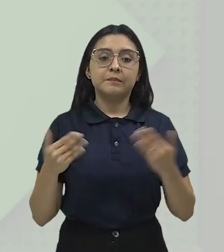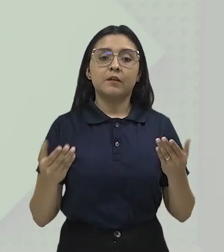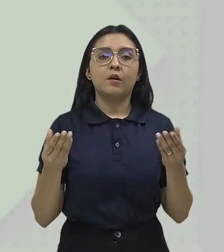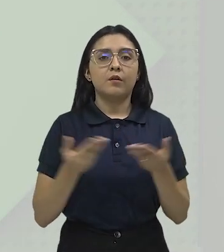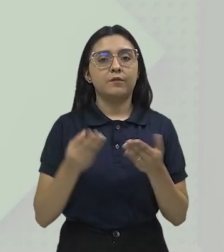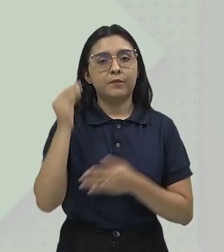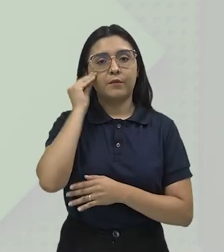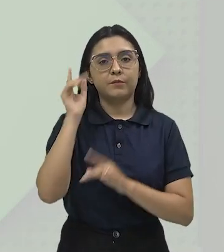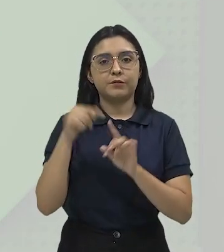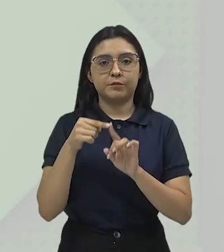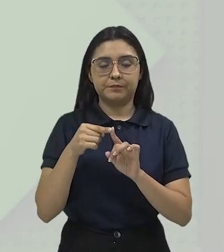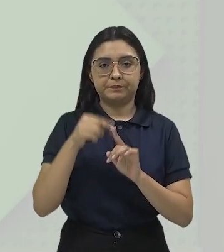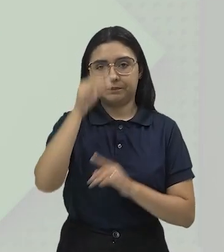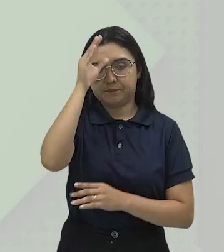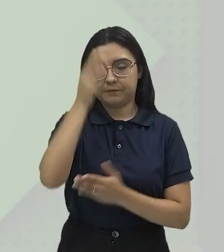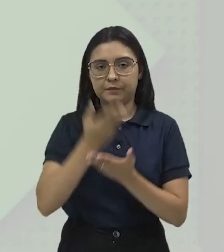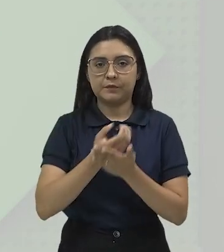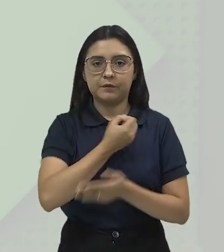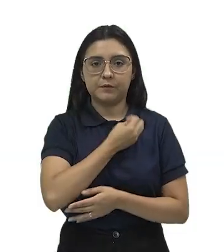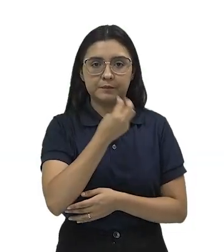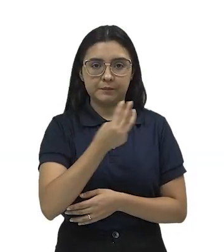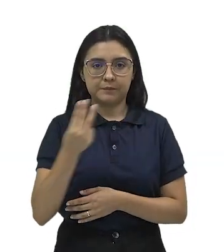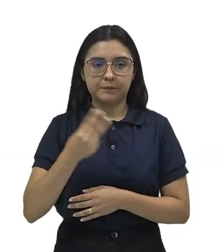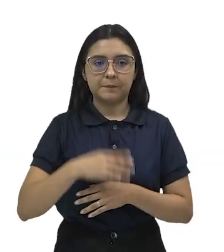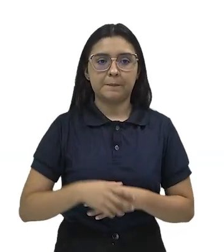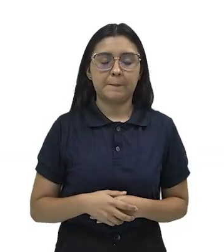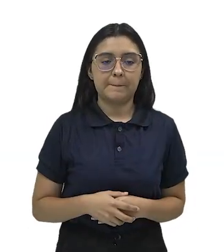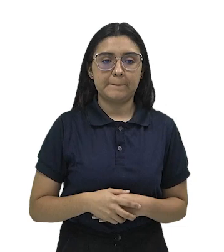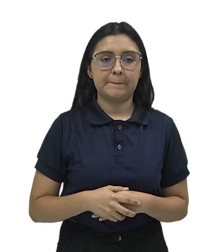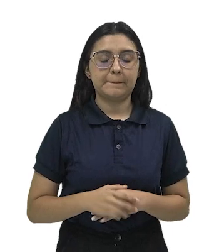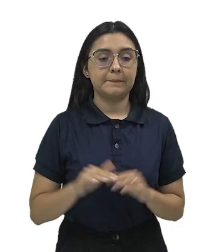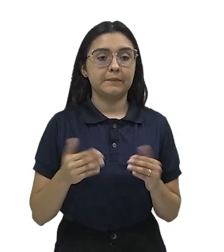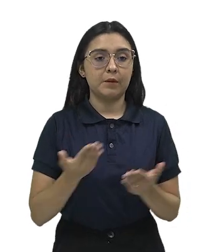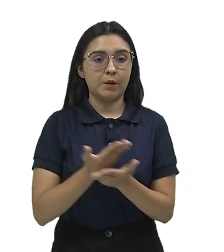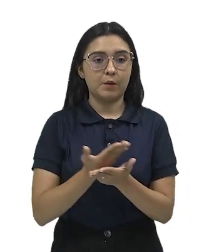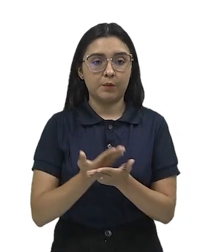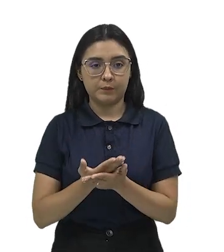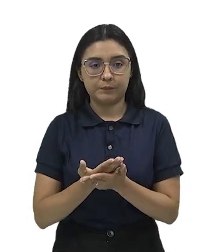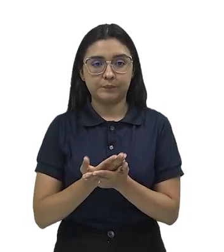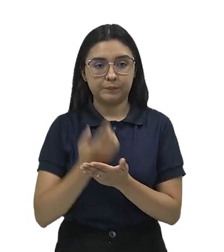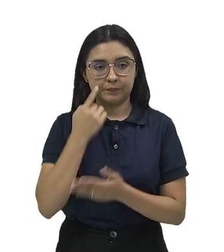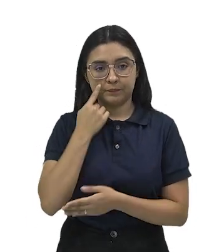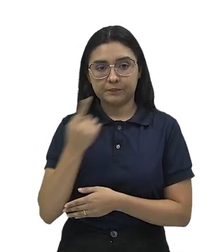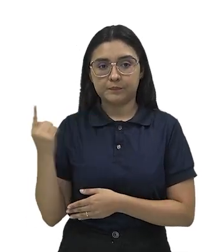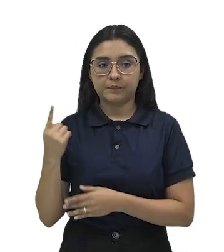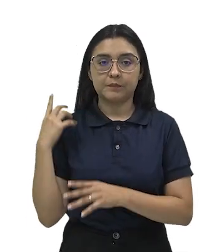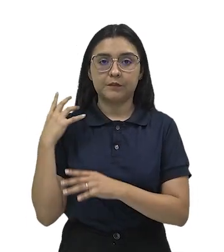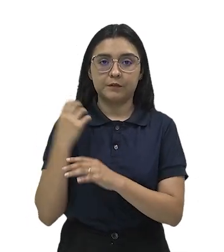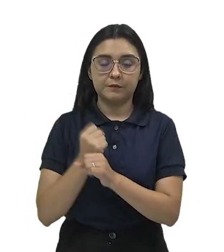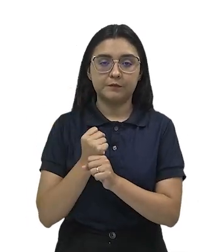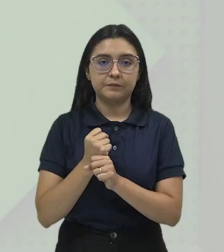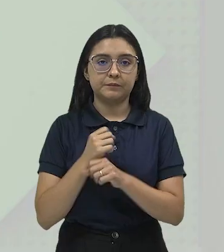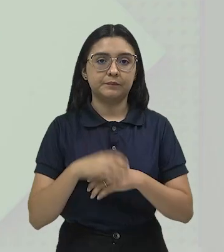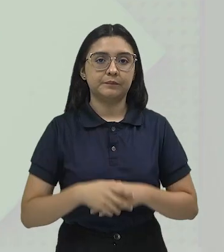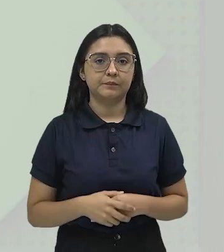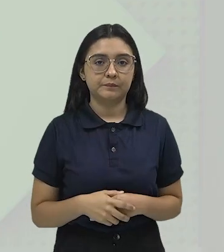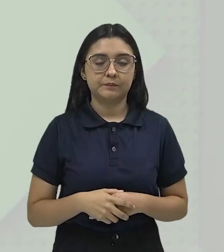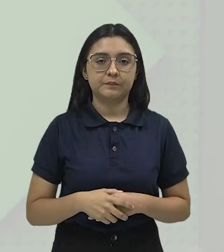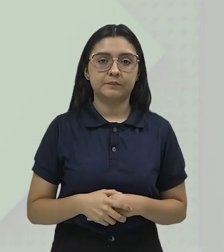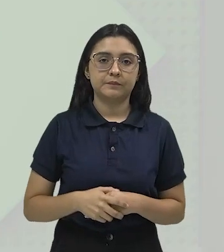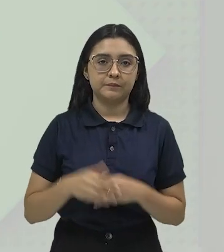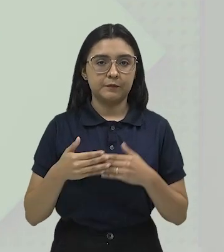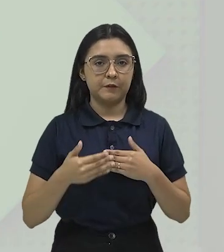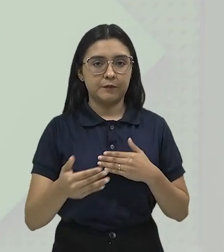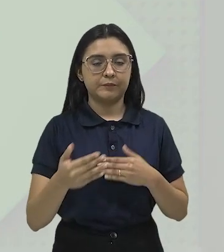objeto de conhecimento da aula de número 33. Na nossa aula de número 33 teremos revisão.